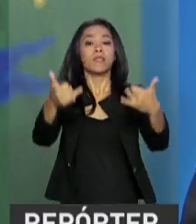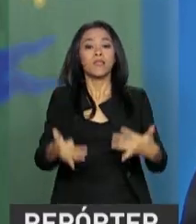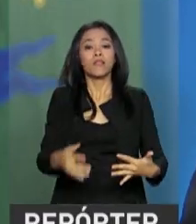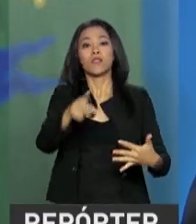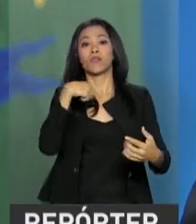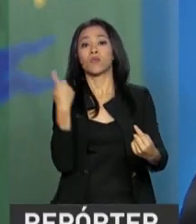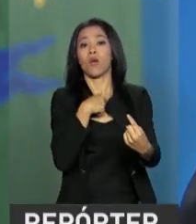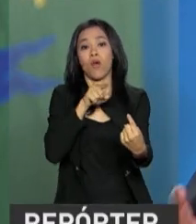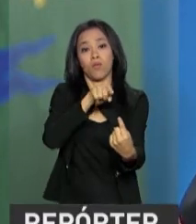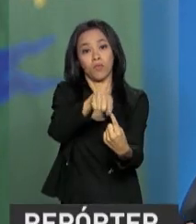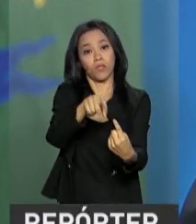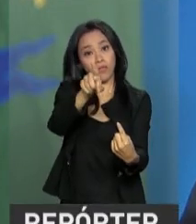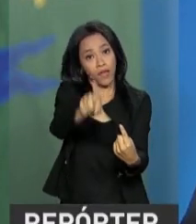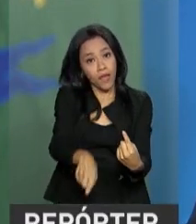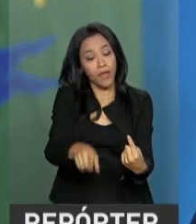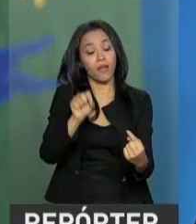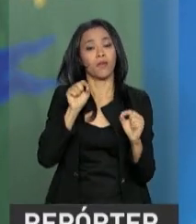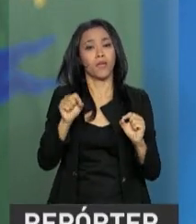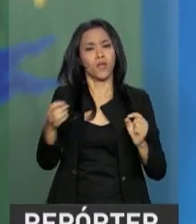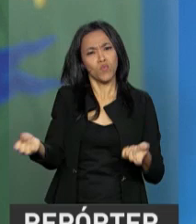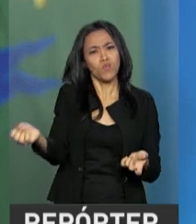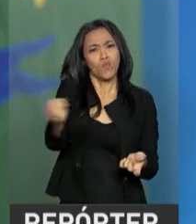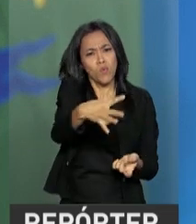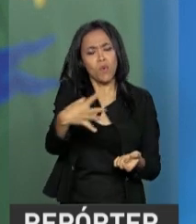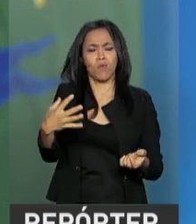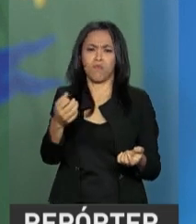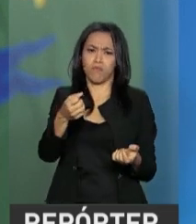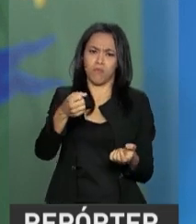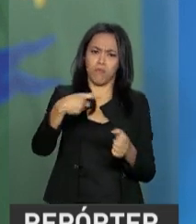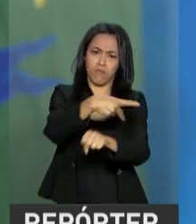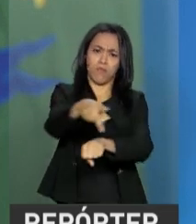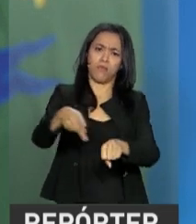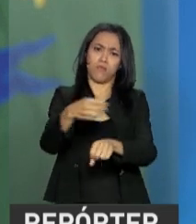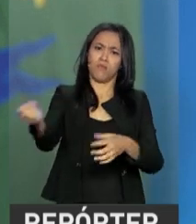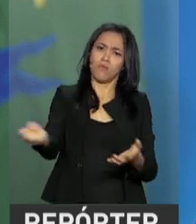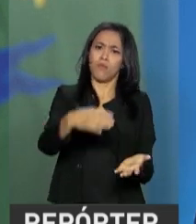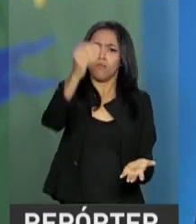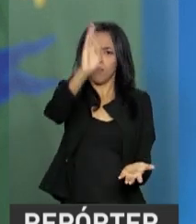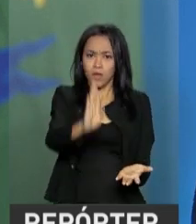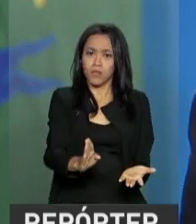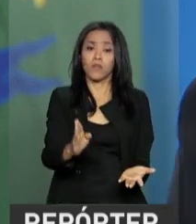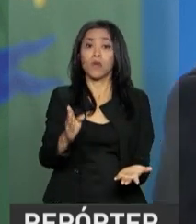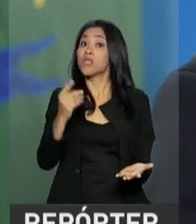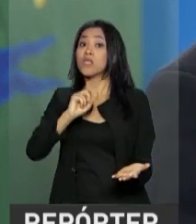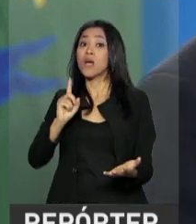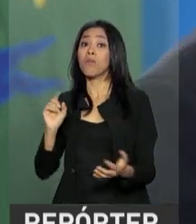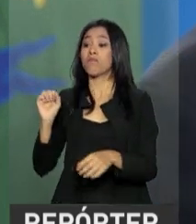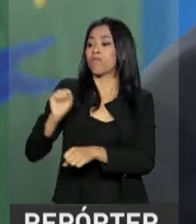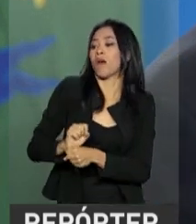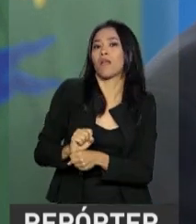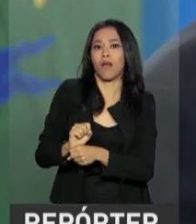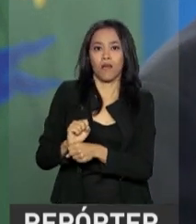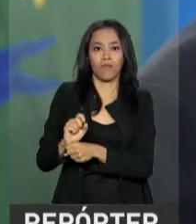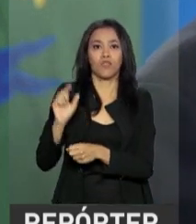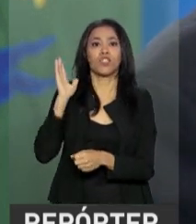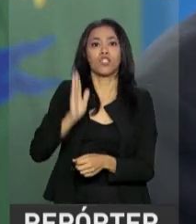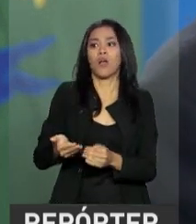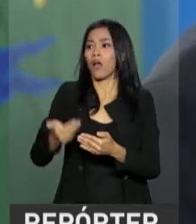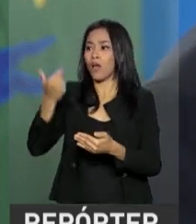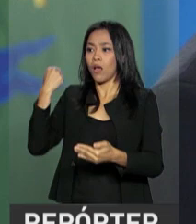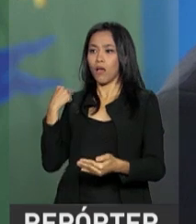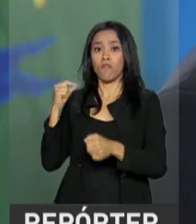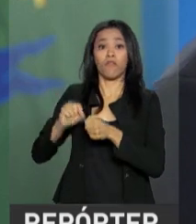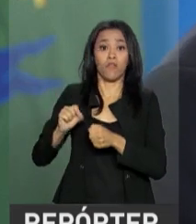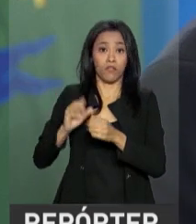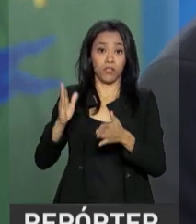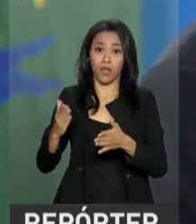é construir um novo brasil especialmente não interromper aquilo que foi feito até agora por isso que